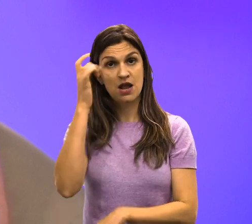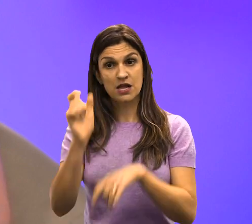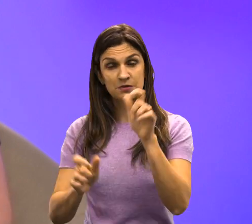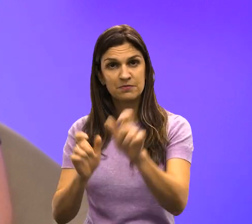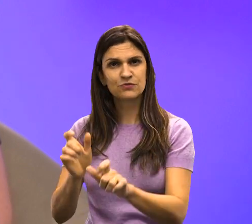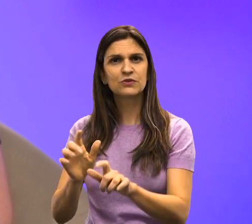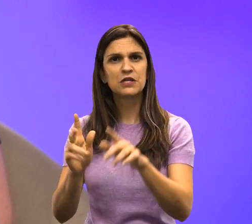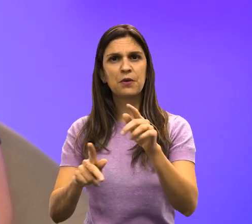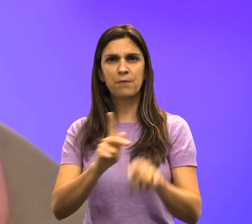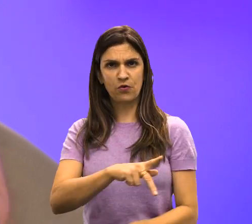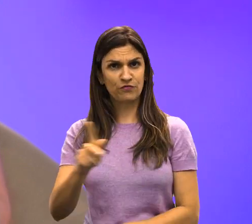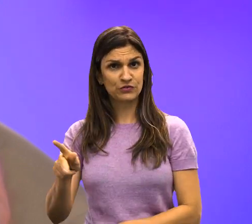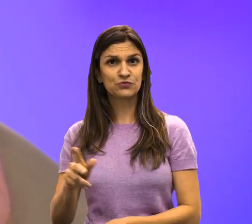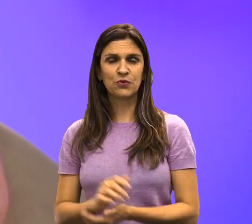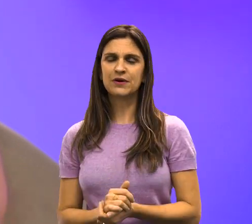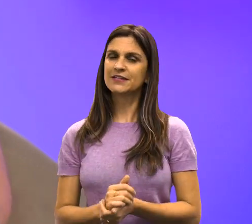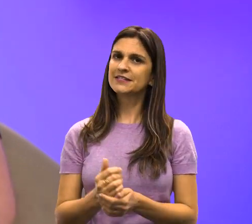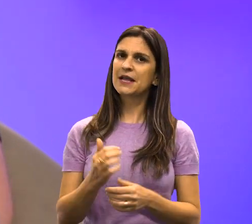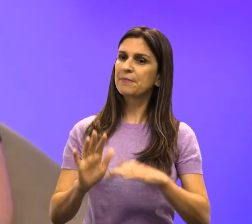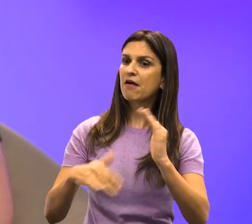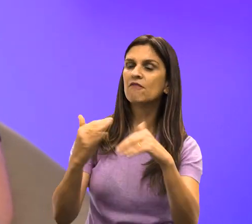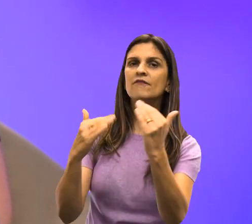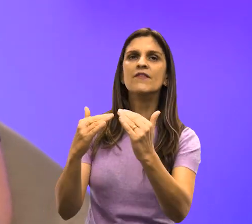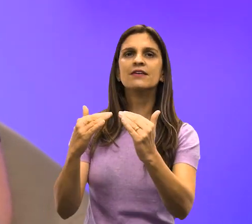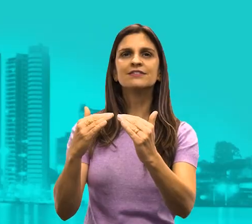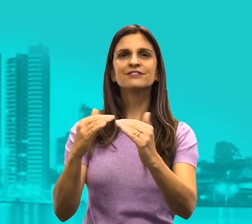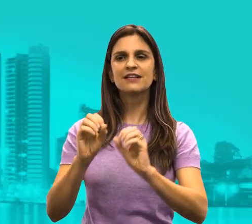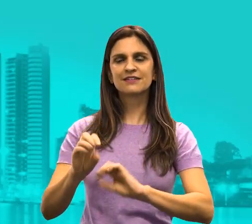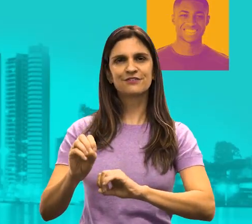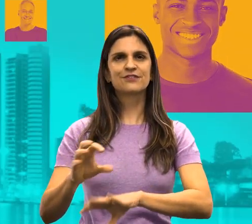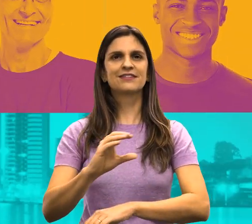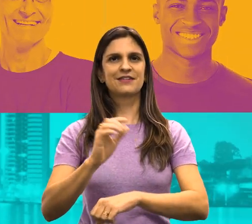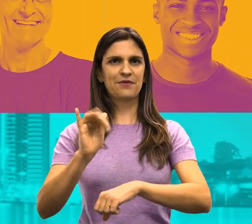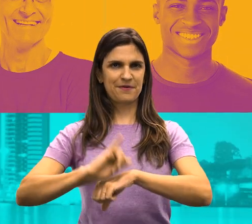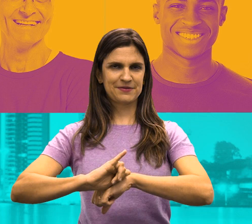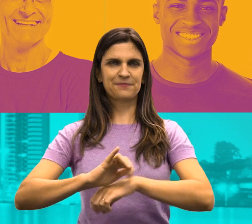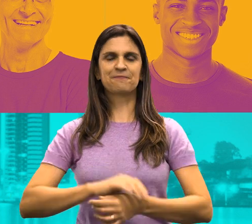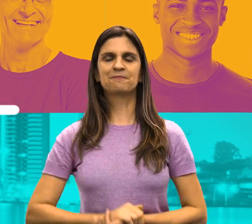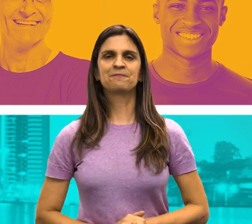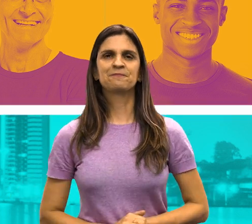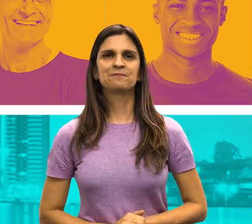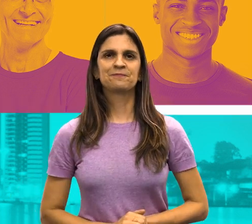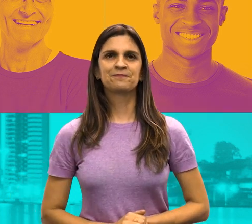da educação na capital. Vamos assistir a reportagem.